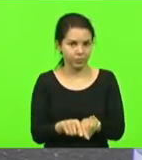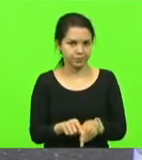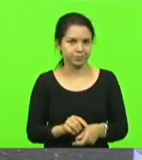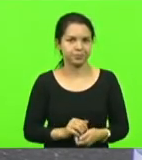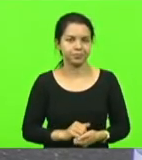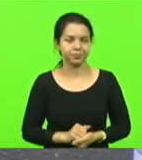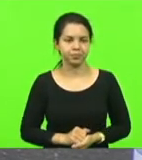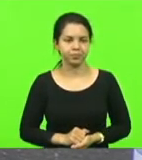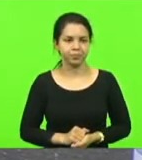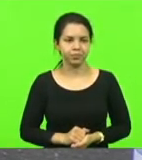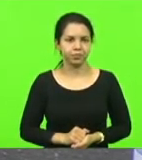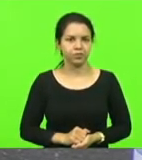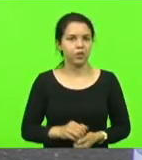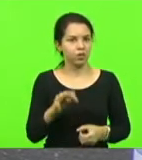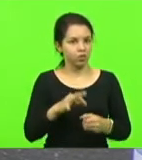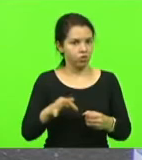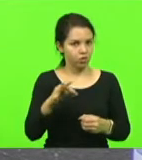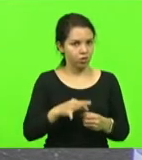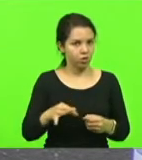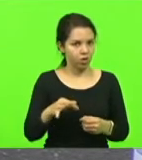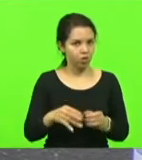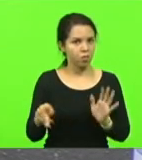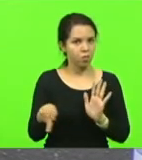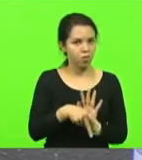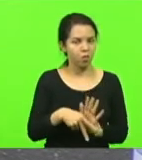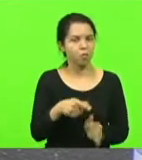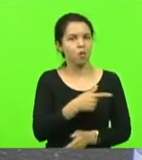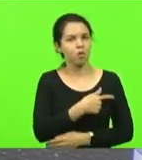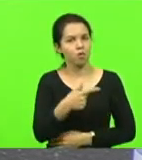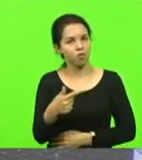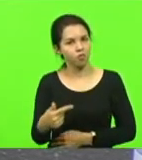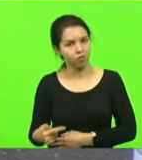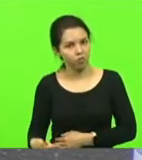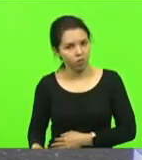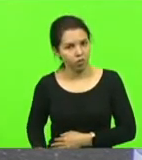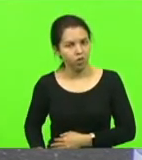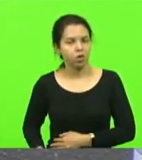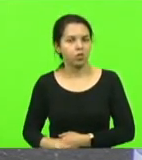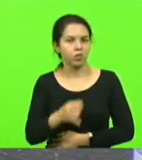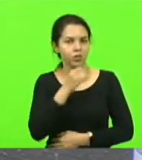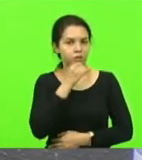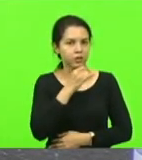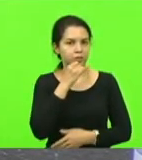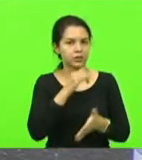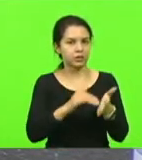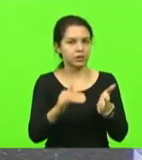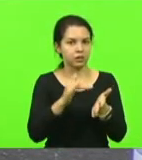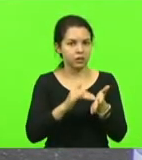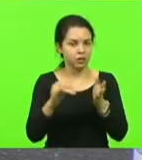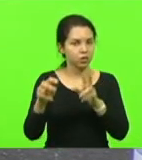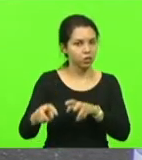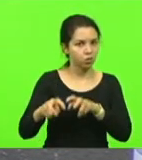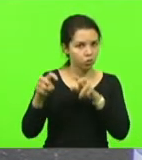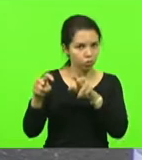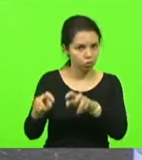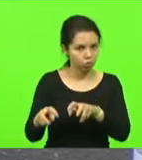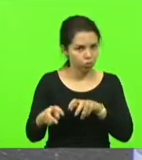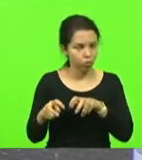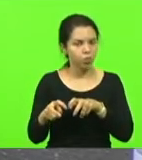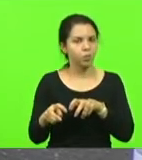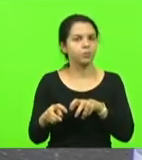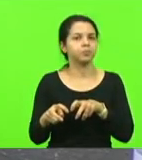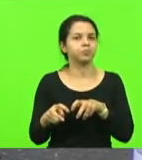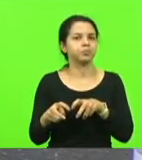de entidades governamentais, como a Secretaria da Agricultura e das